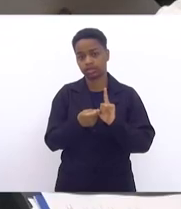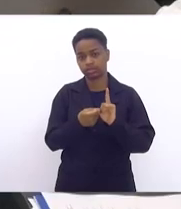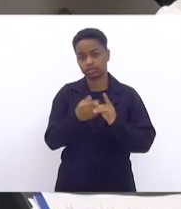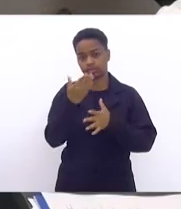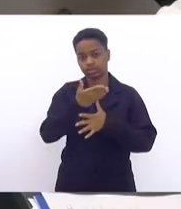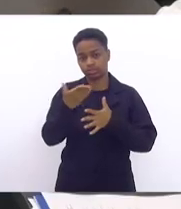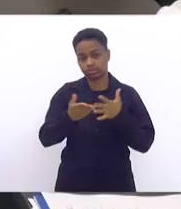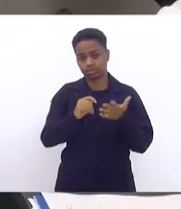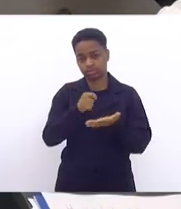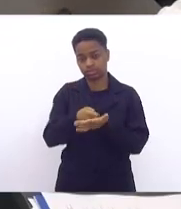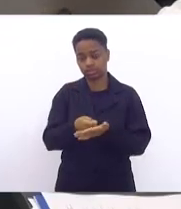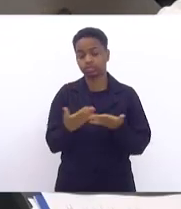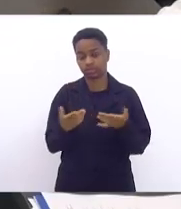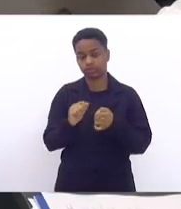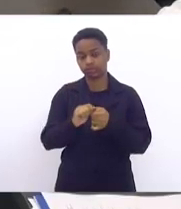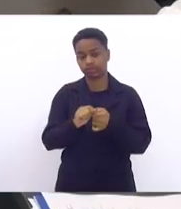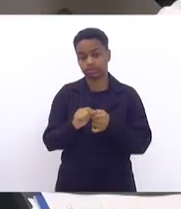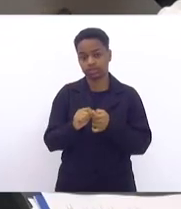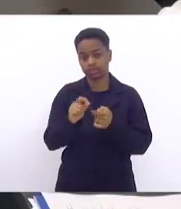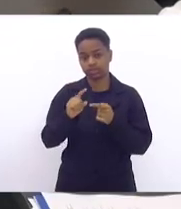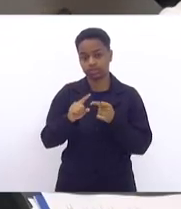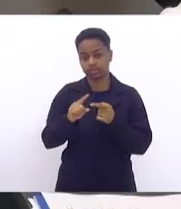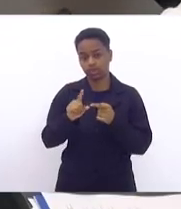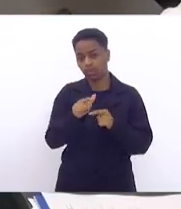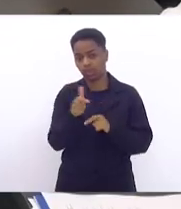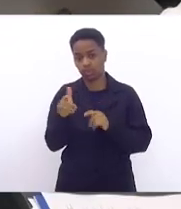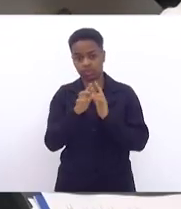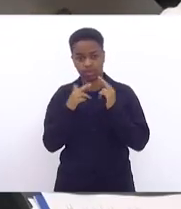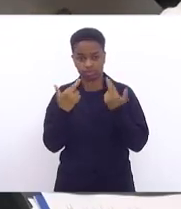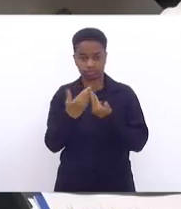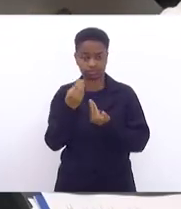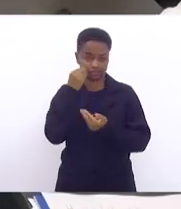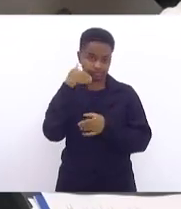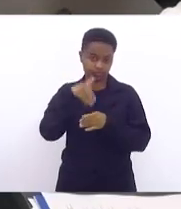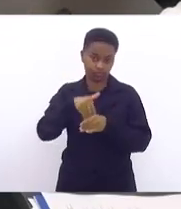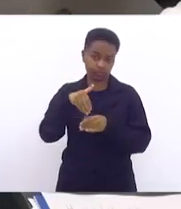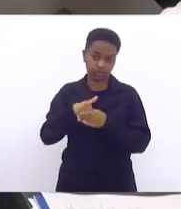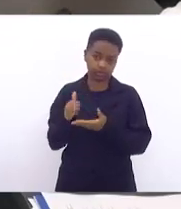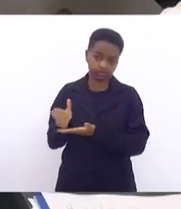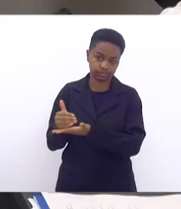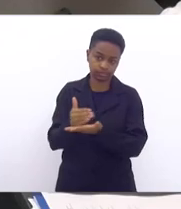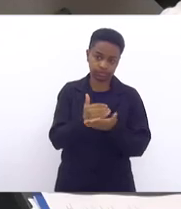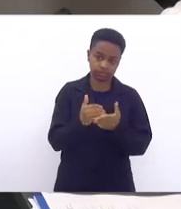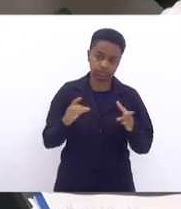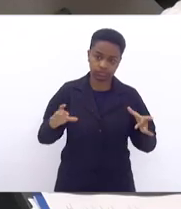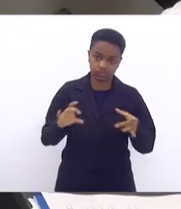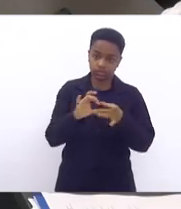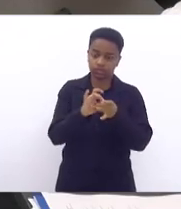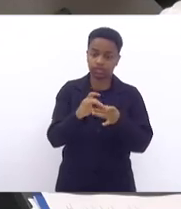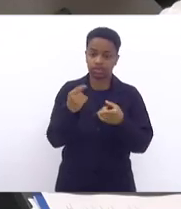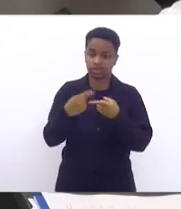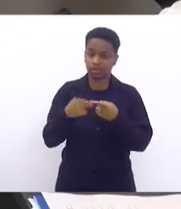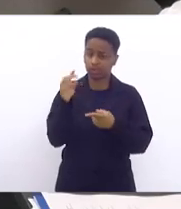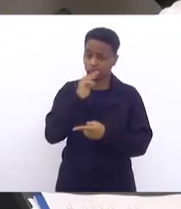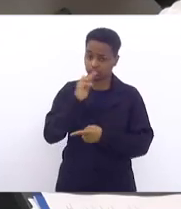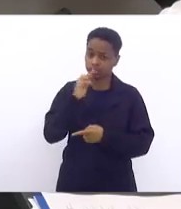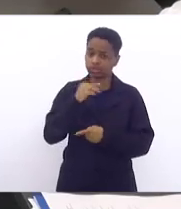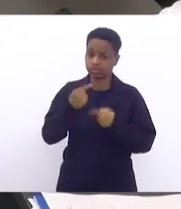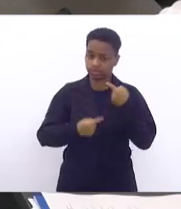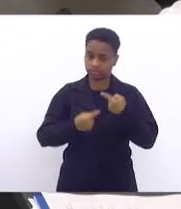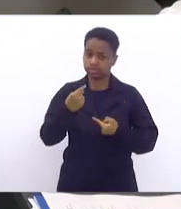Então, fazer isso na próxima sessão ou nas próximas, assim, se não conseguir botar na próxima, a gente compilar, porque é urgência da matéria de